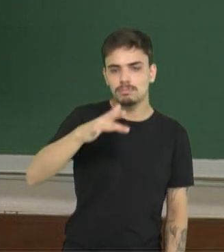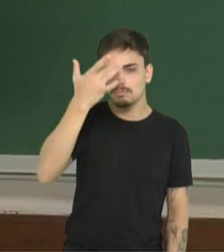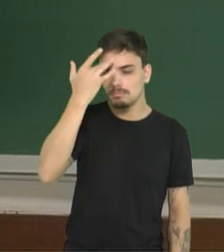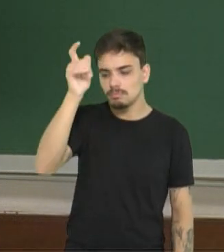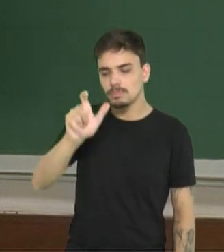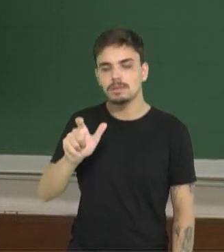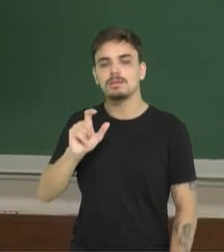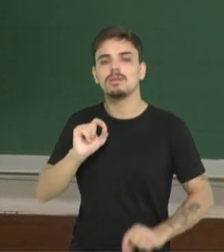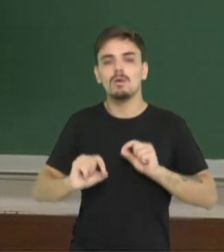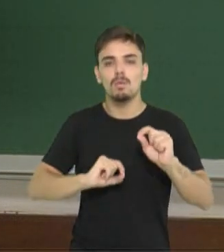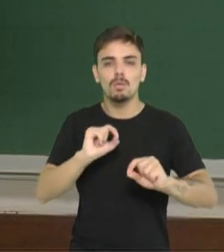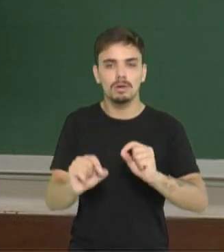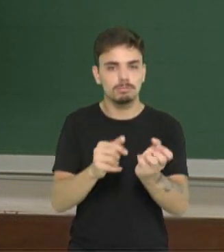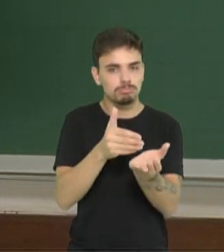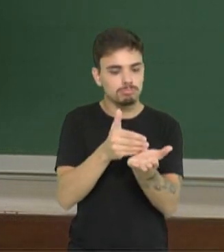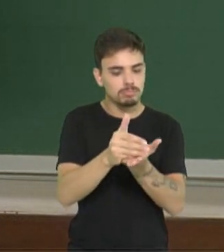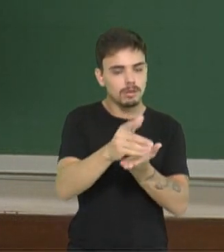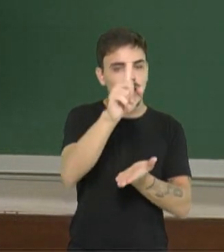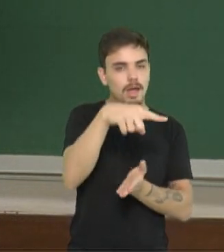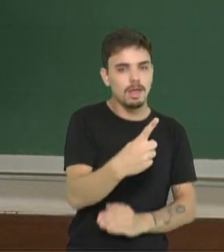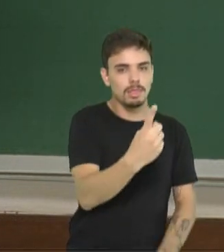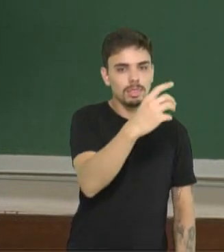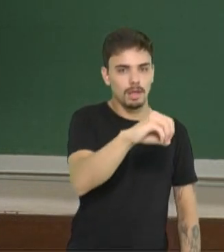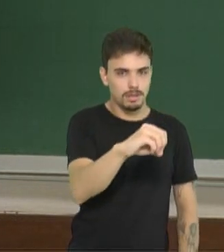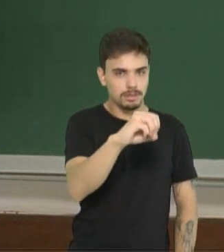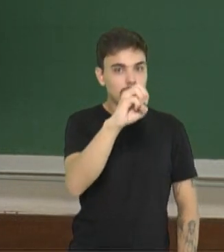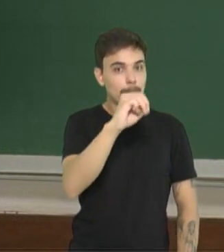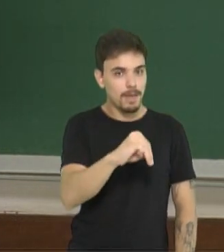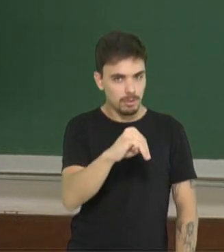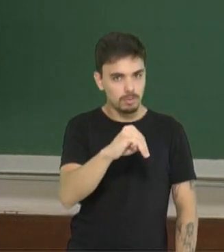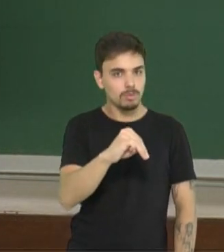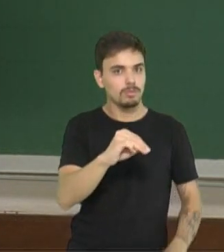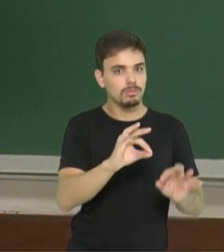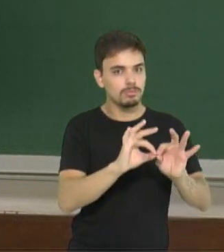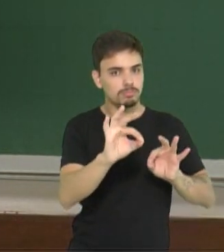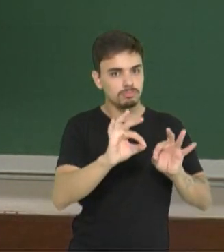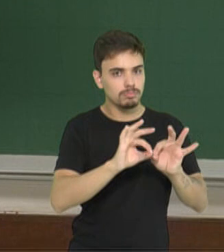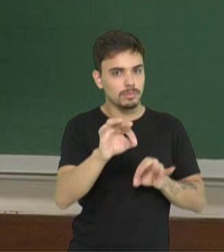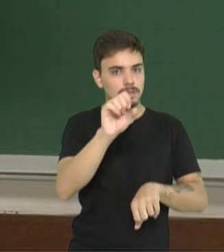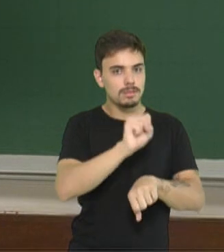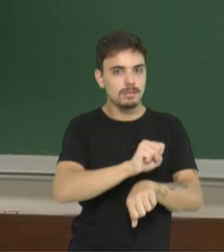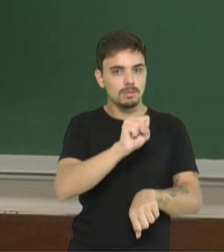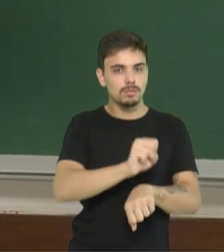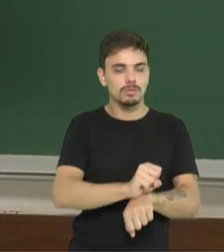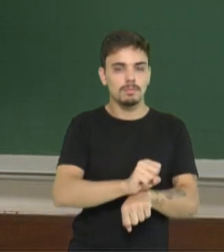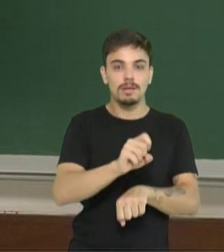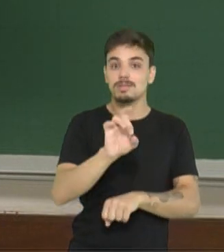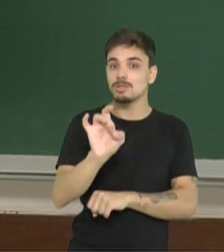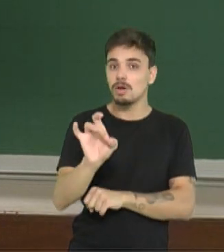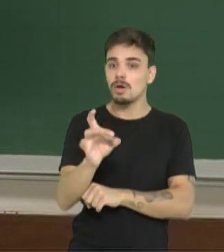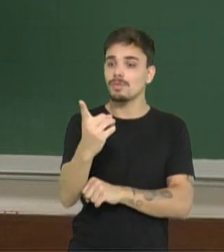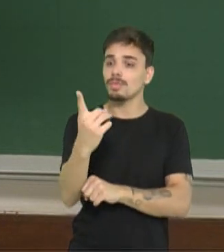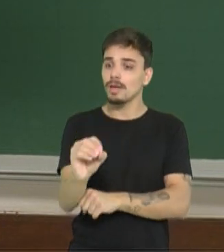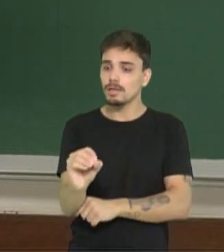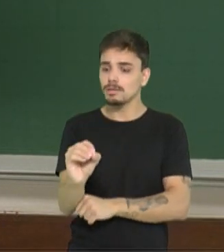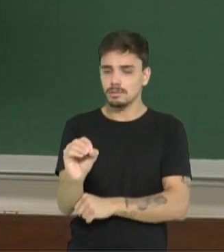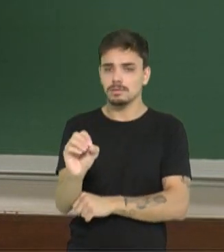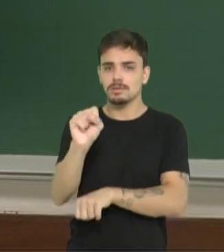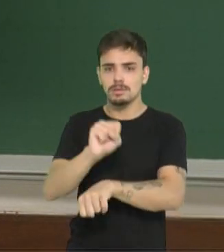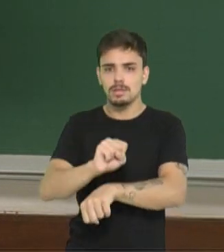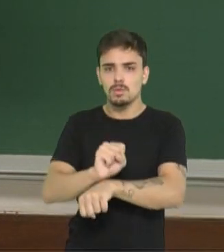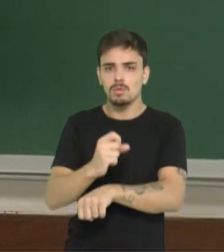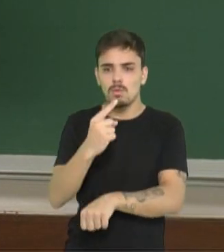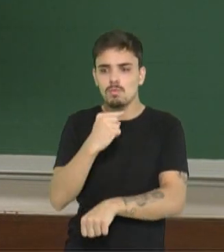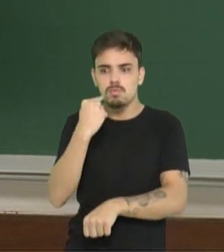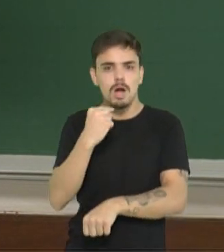velocidade inicial dele, ó, era 10 metros por segundo. Em apenas 10 segundos que se passaram, a velocidade